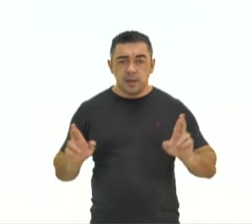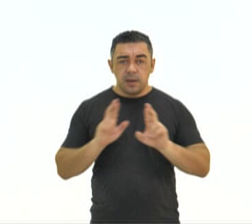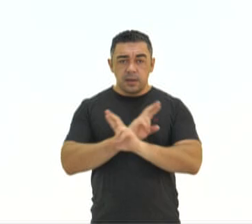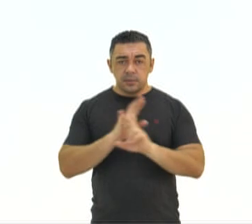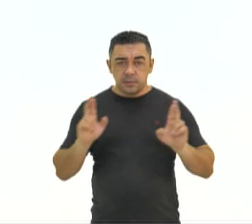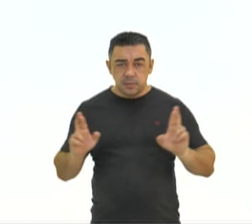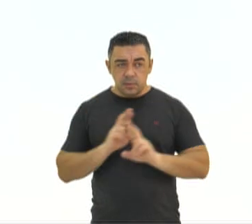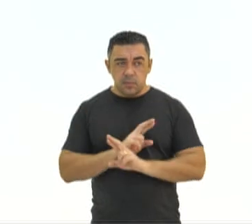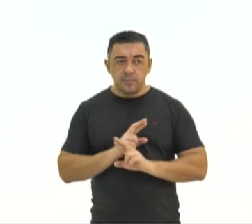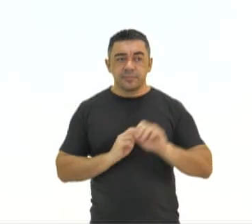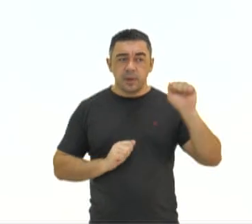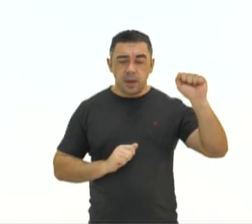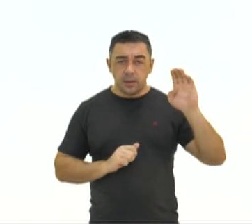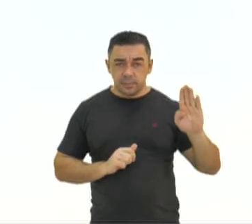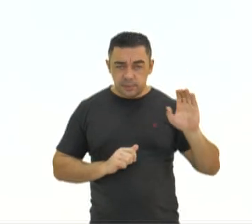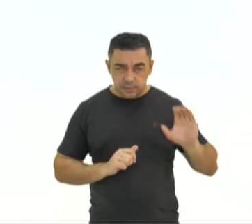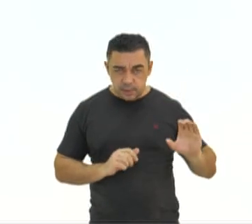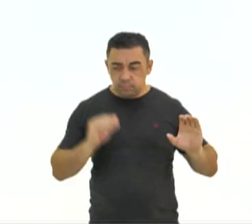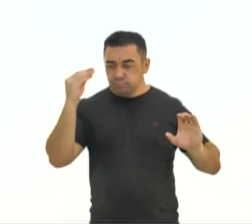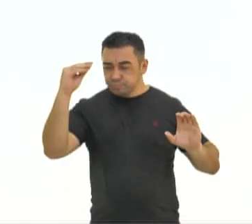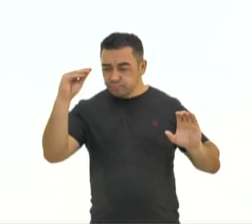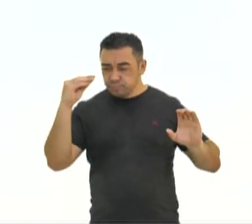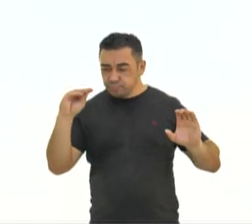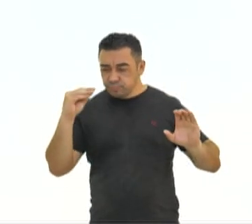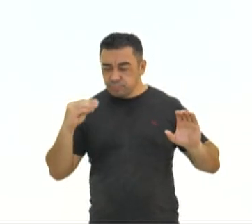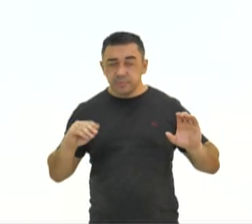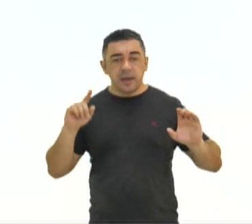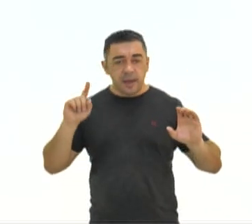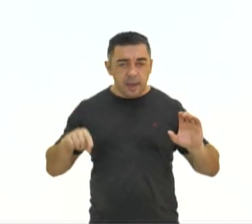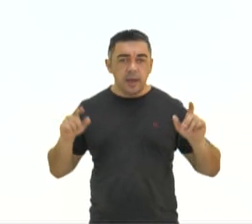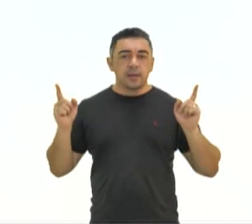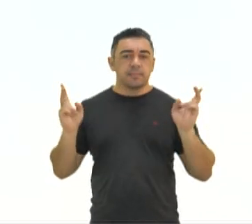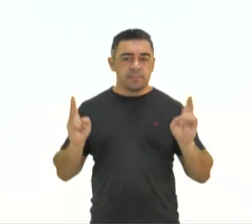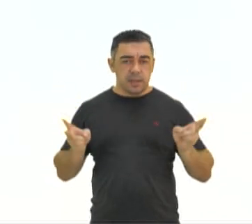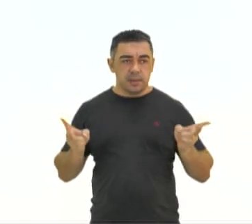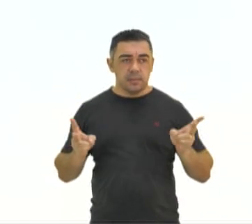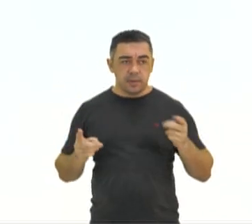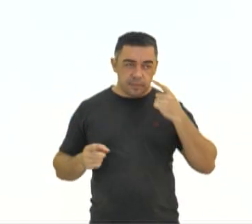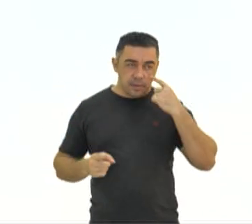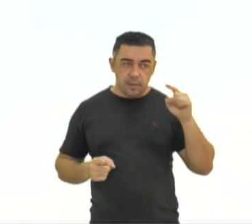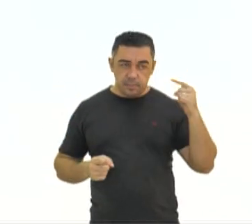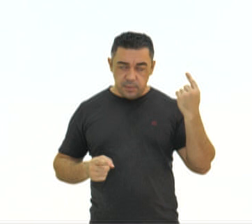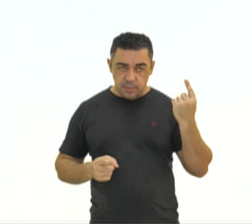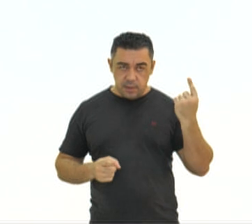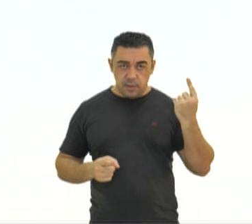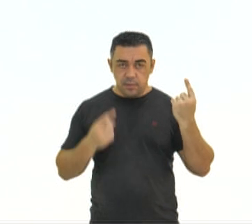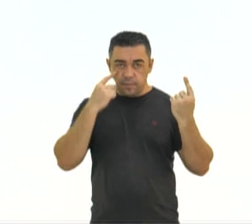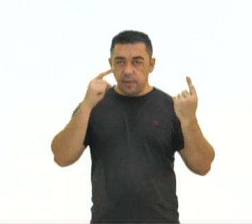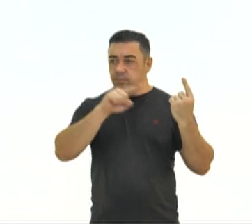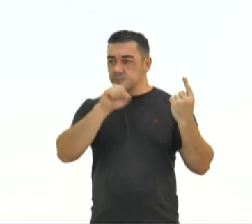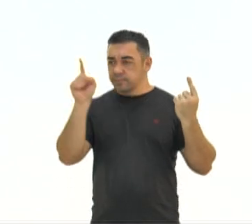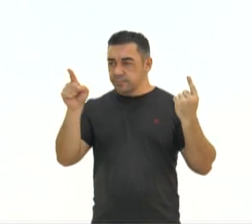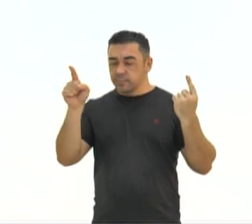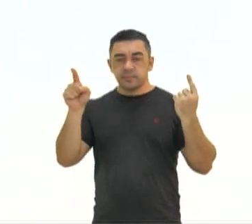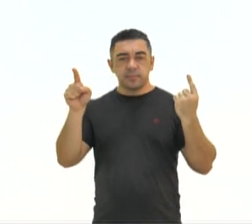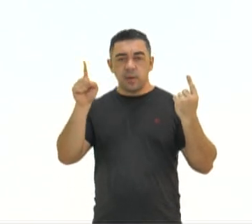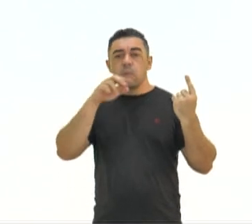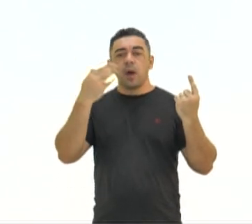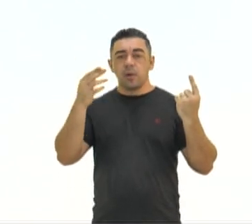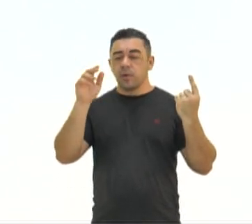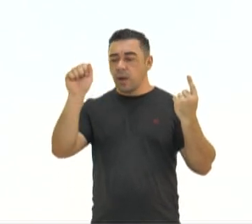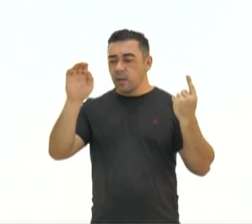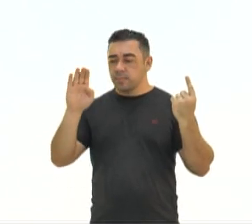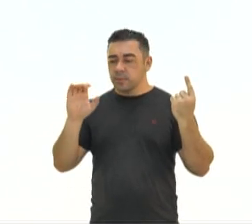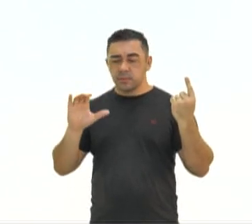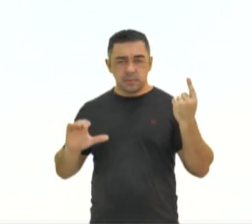colunas indicando quais equações são equivalentes. Então, você vai olhar aqui para a primeira coluna e vai assinalar a opção